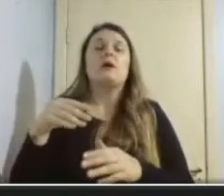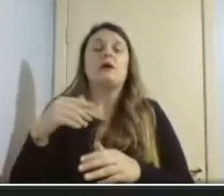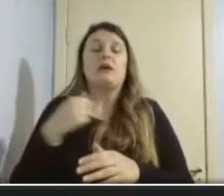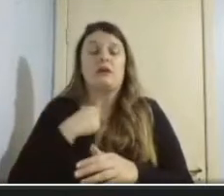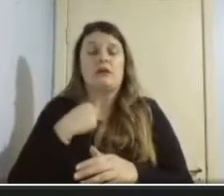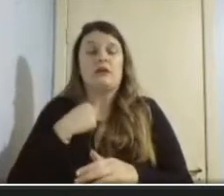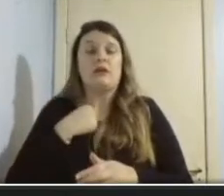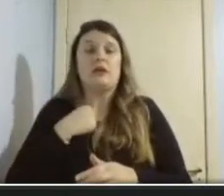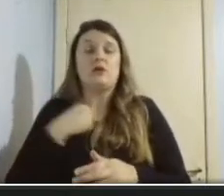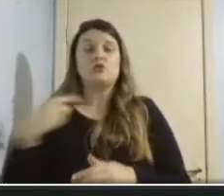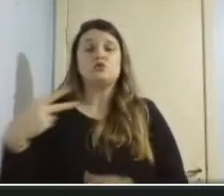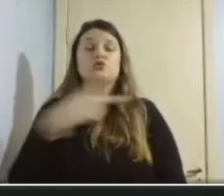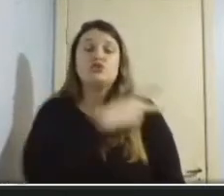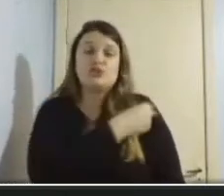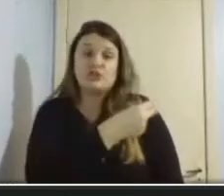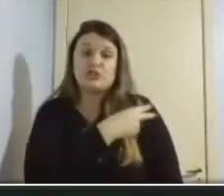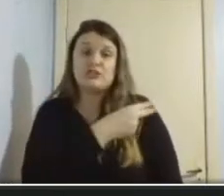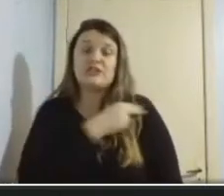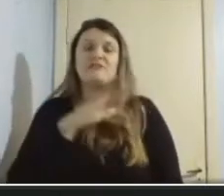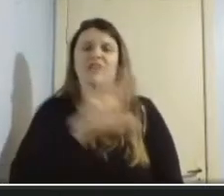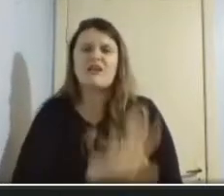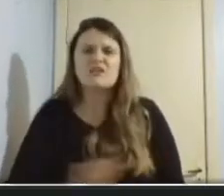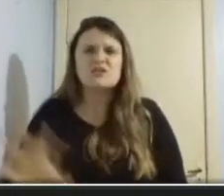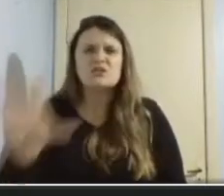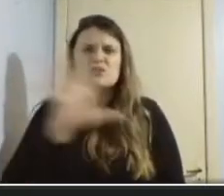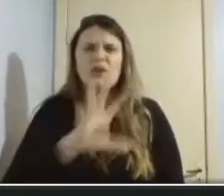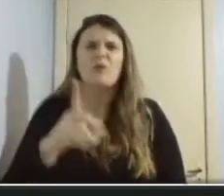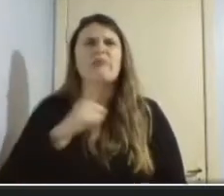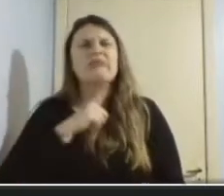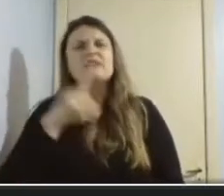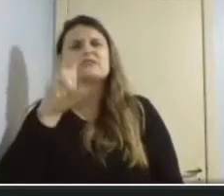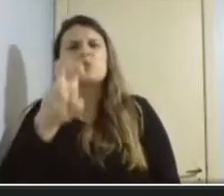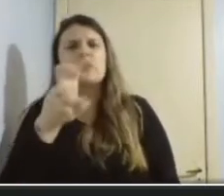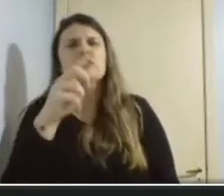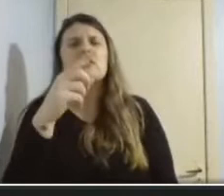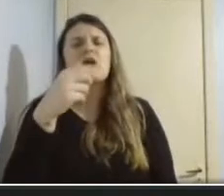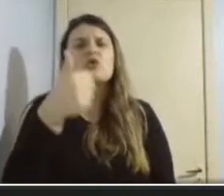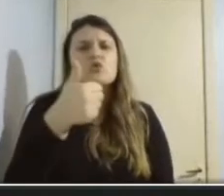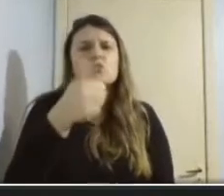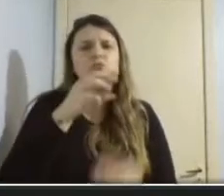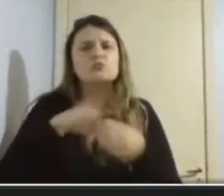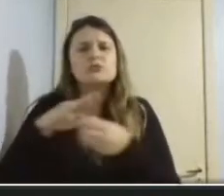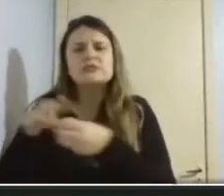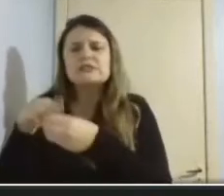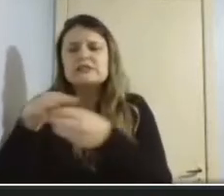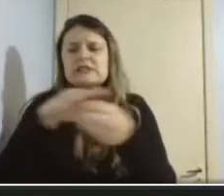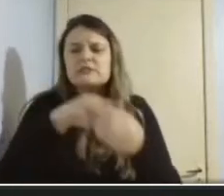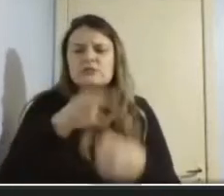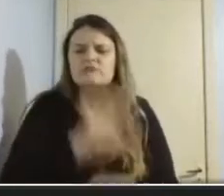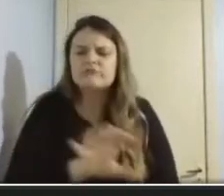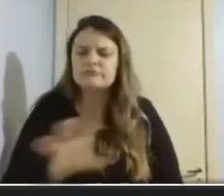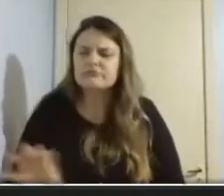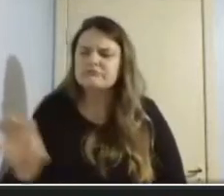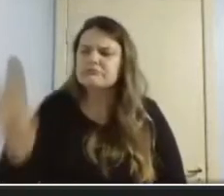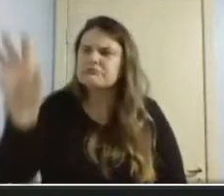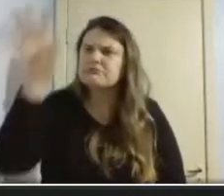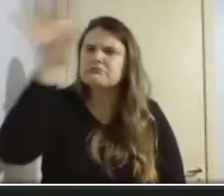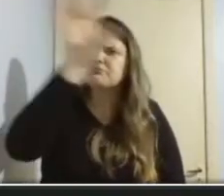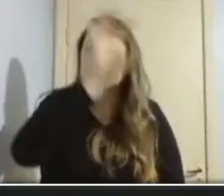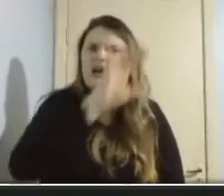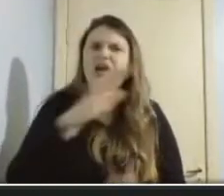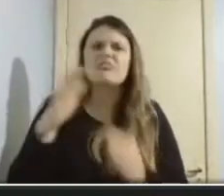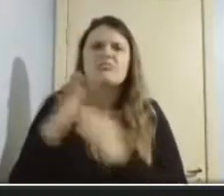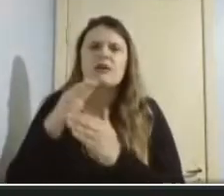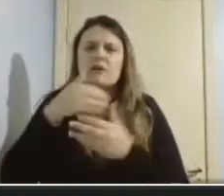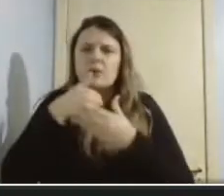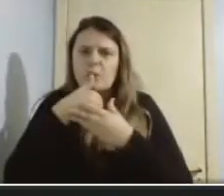regional, ele tem 51 municípios na sua base de abrangência, e que vai até São Mateus do Sul. Então, a União da